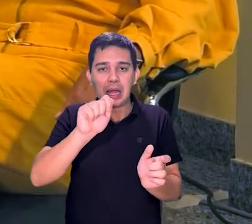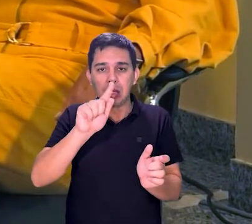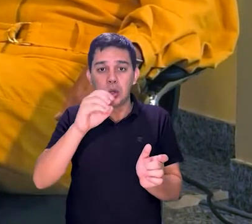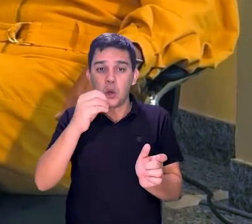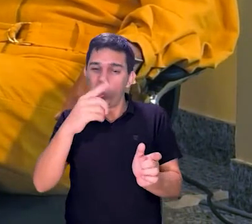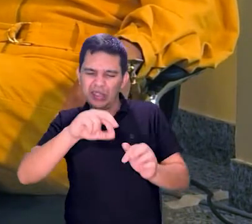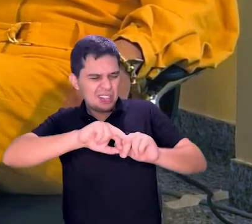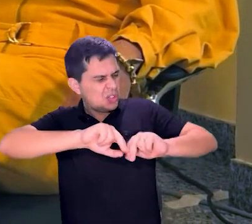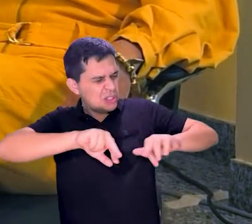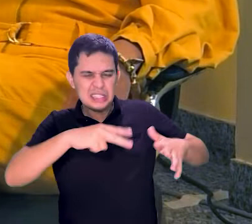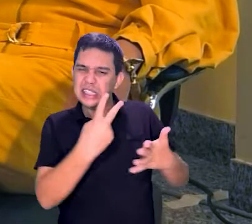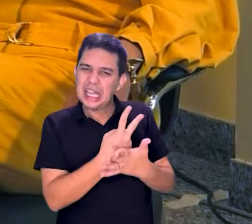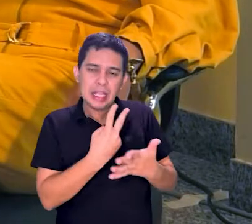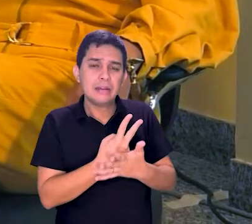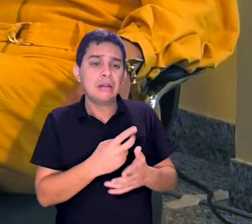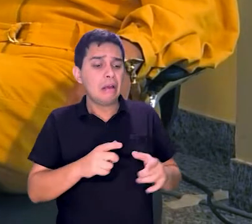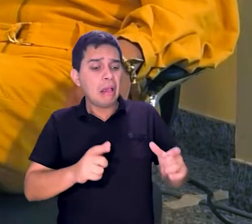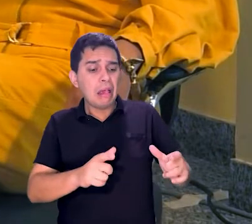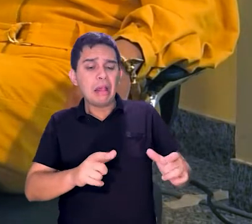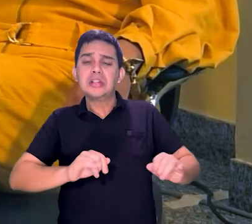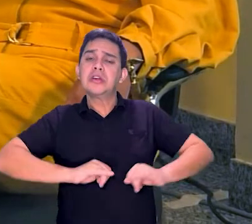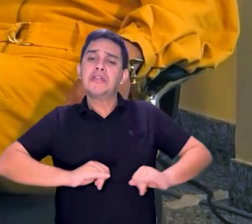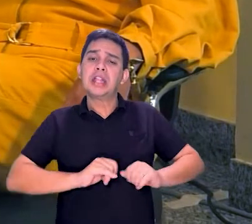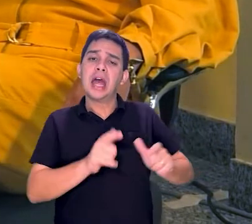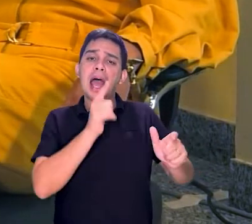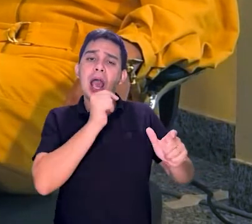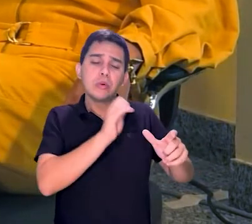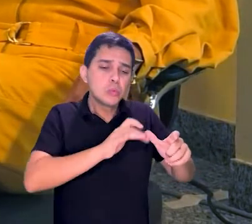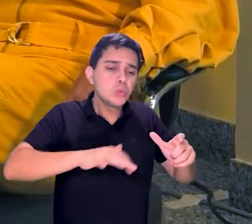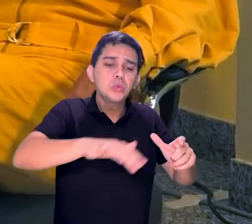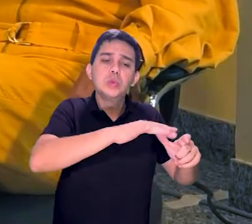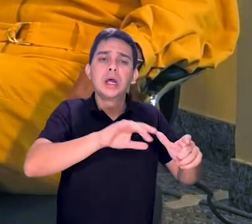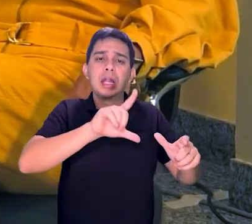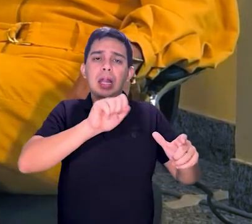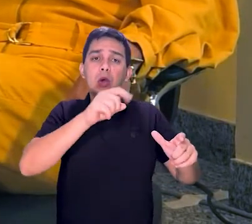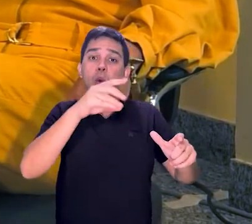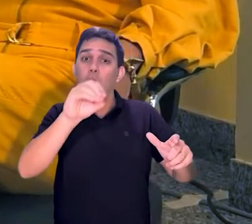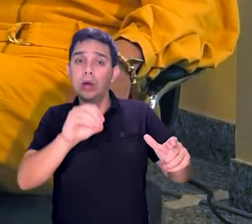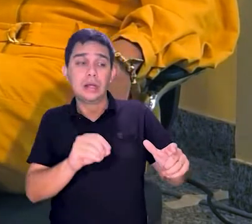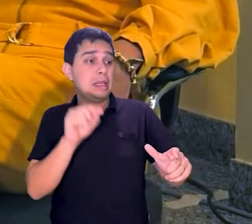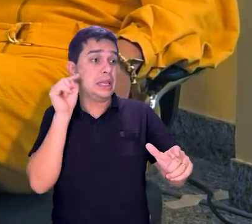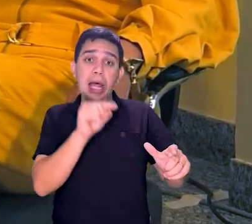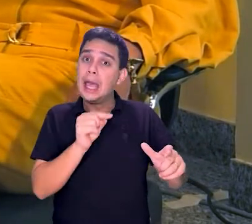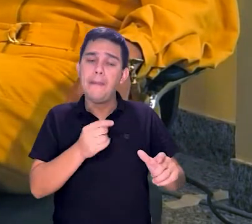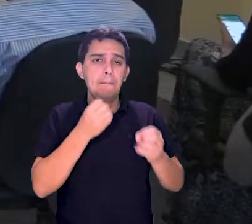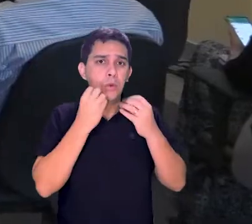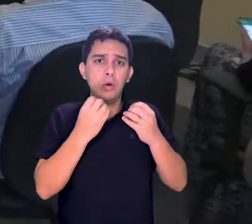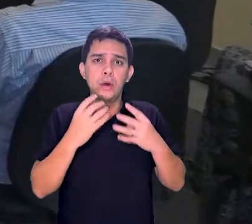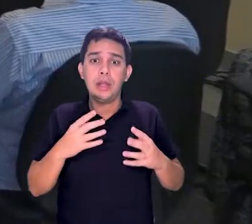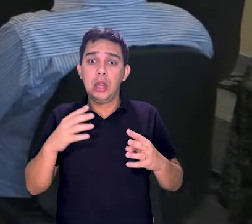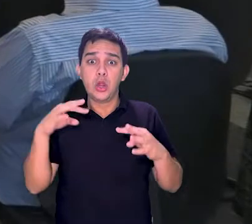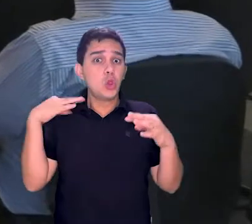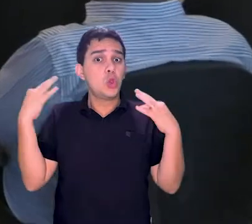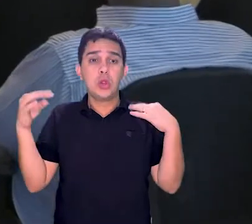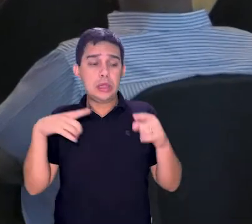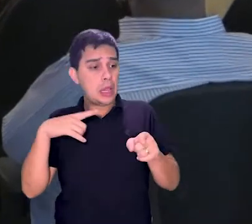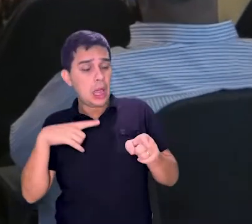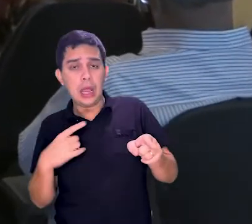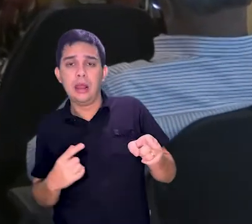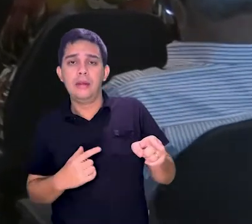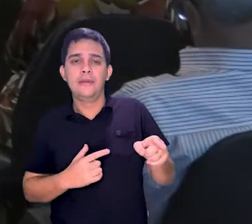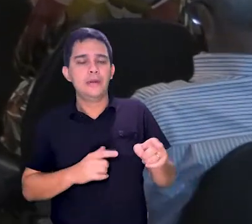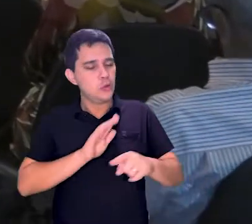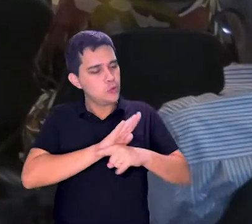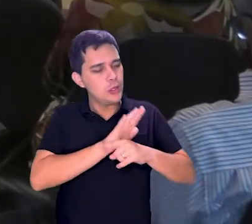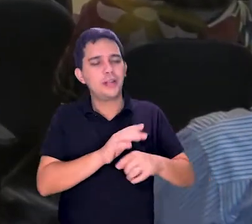titulação, enfim. Eram problemas crônicos que estavam afetando uma região basicamente turística. Nos blocos